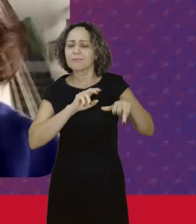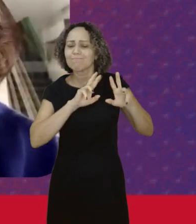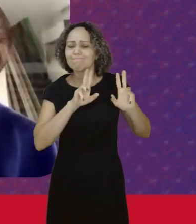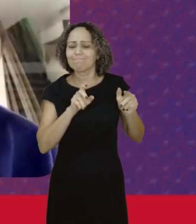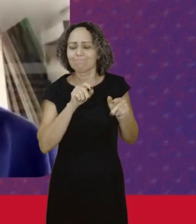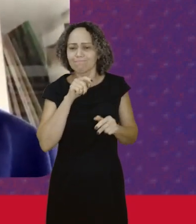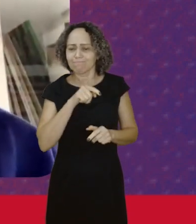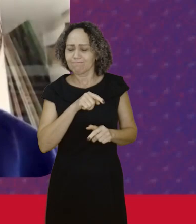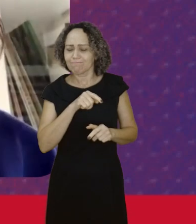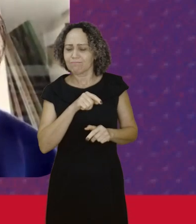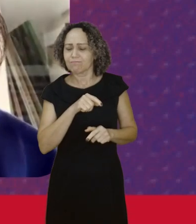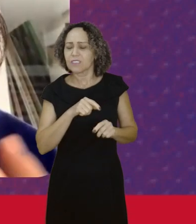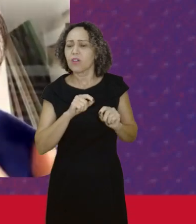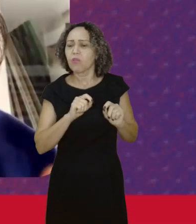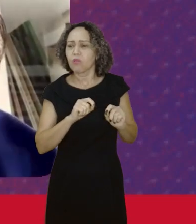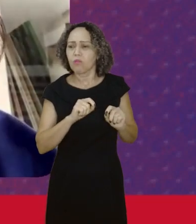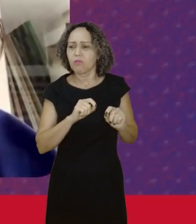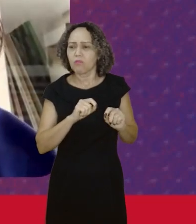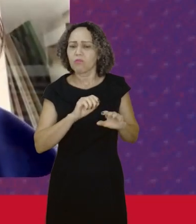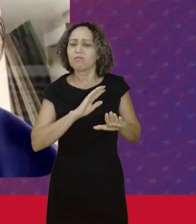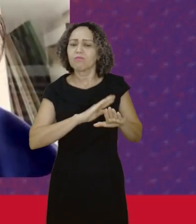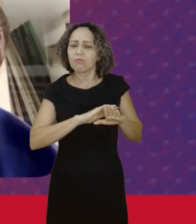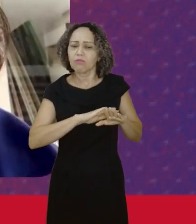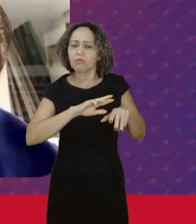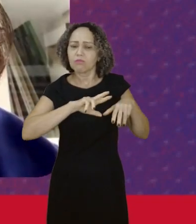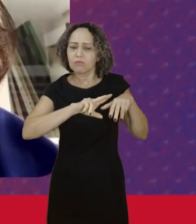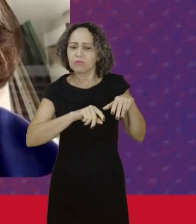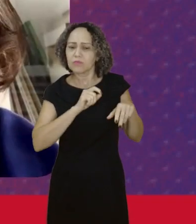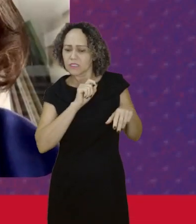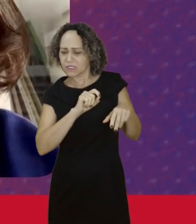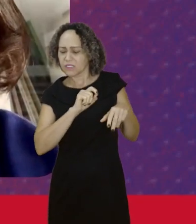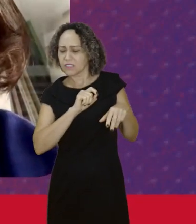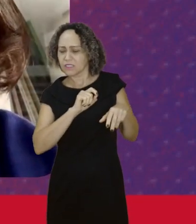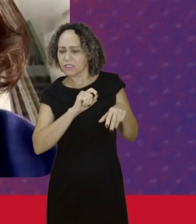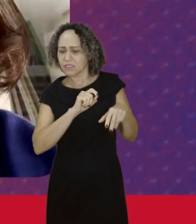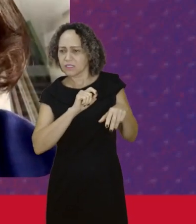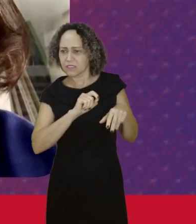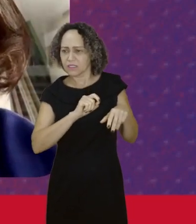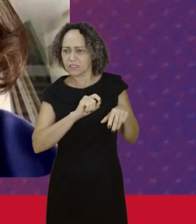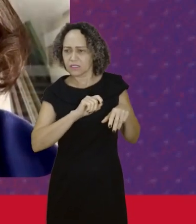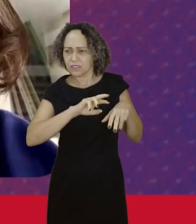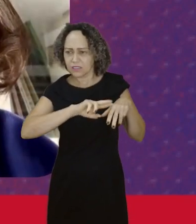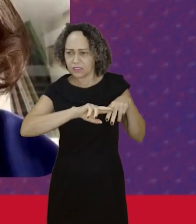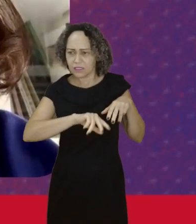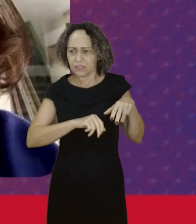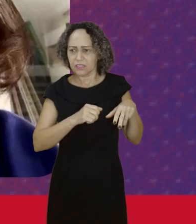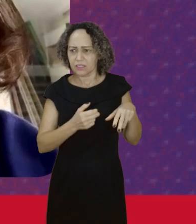Essa ideia da teoria de